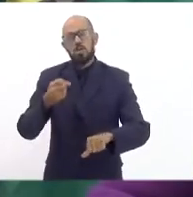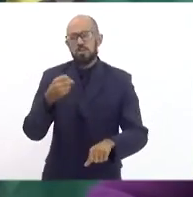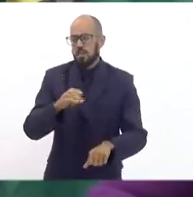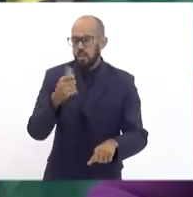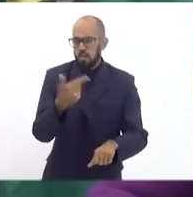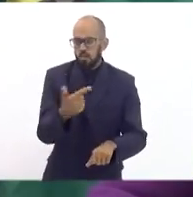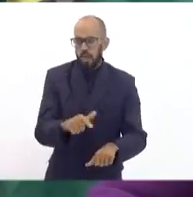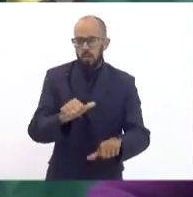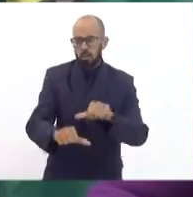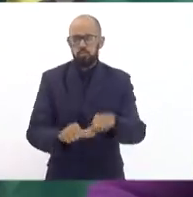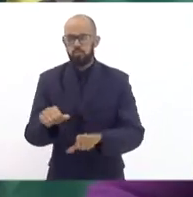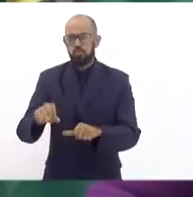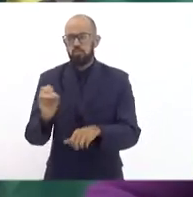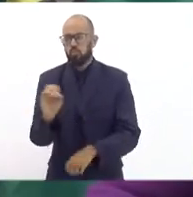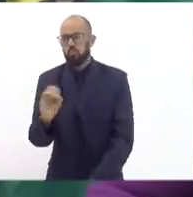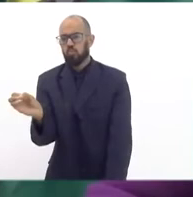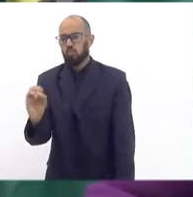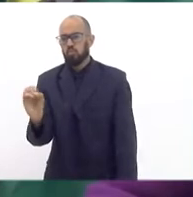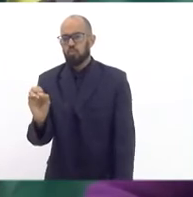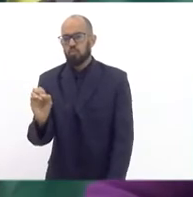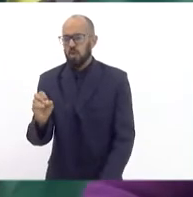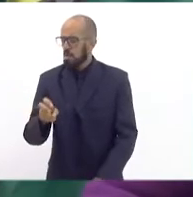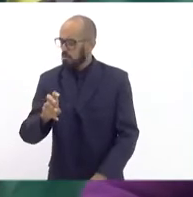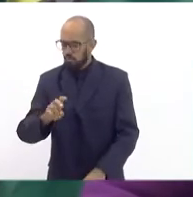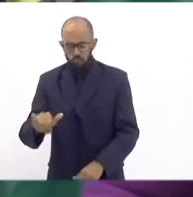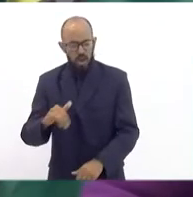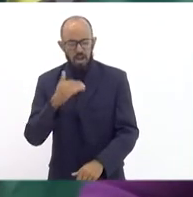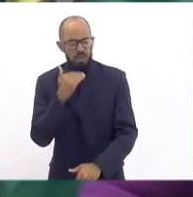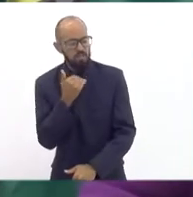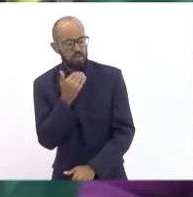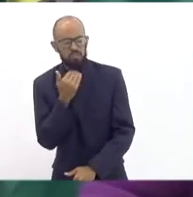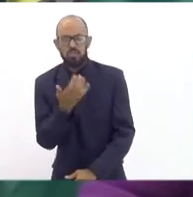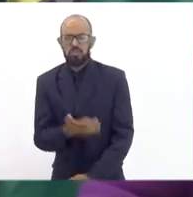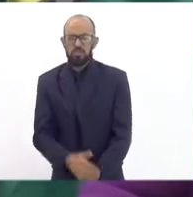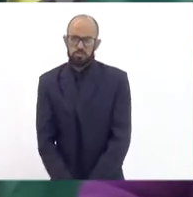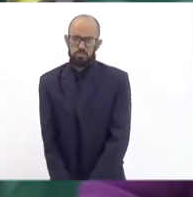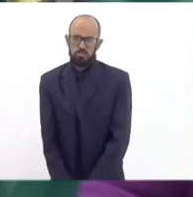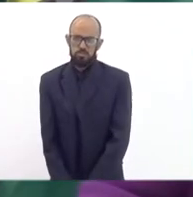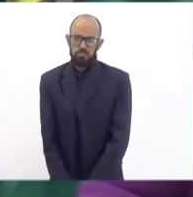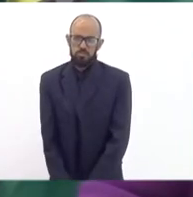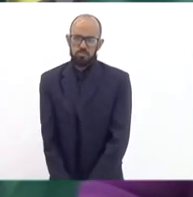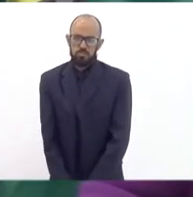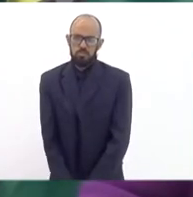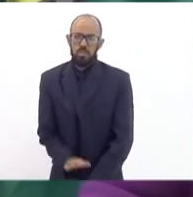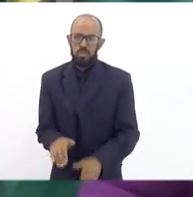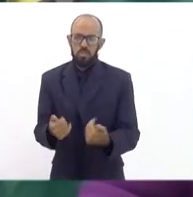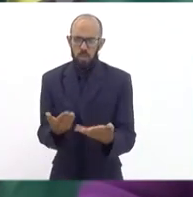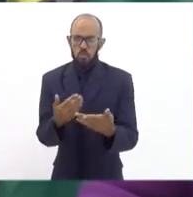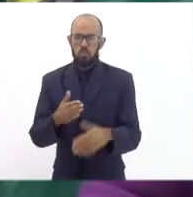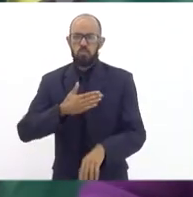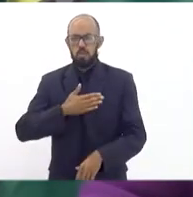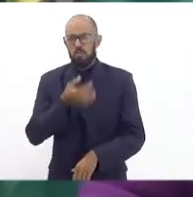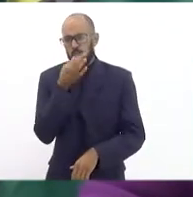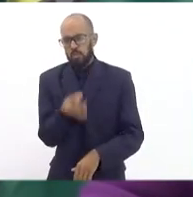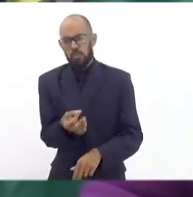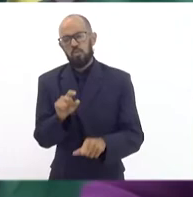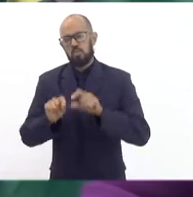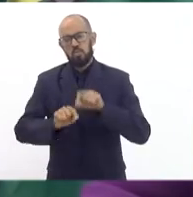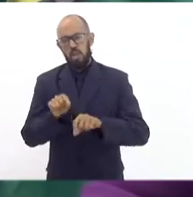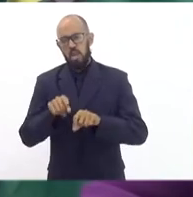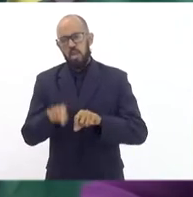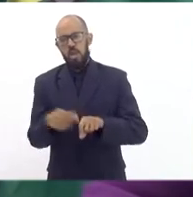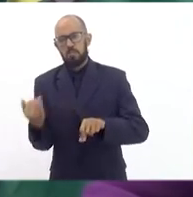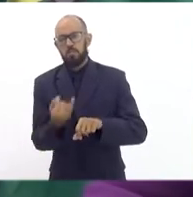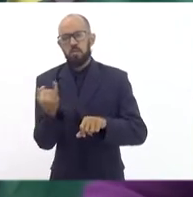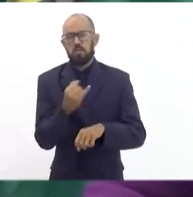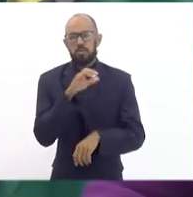esse rumo, então nada vai adiantar, entendeu? Então eu acho muito importante, a CPI é